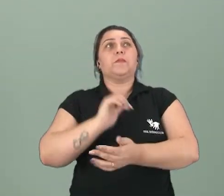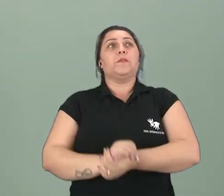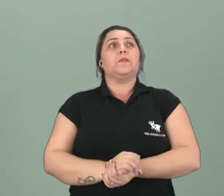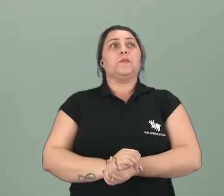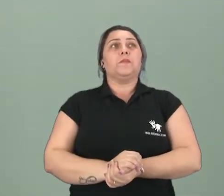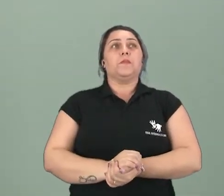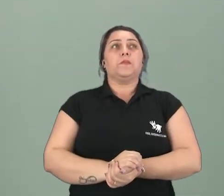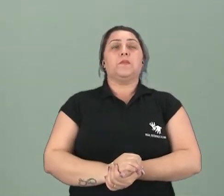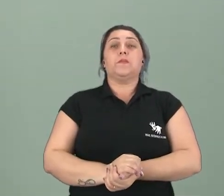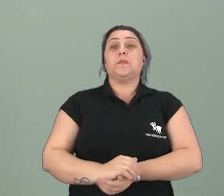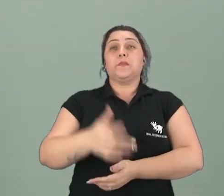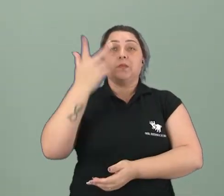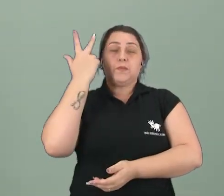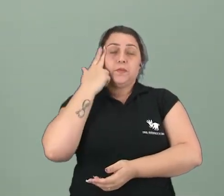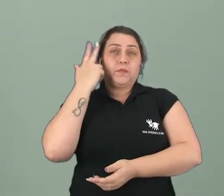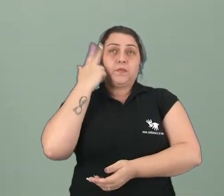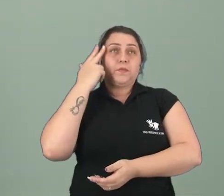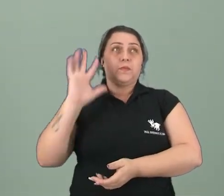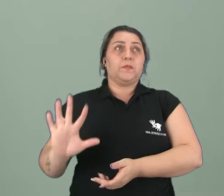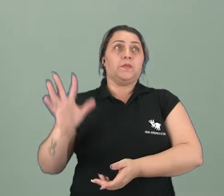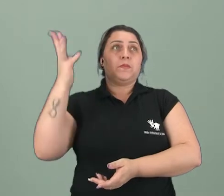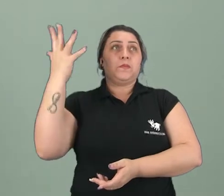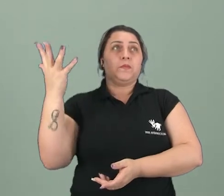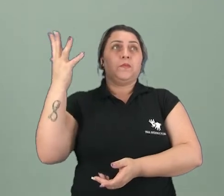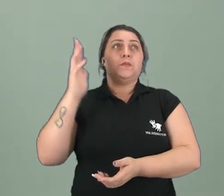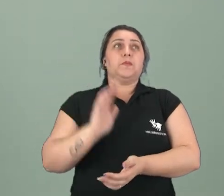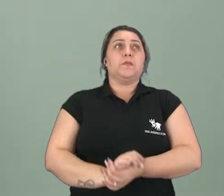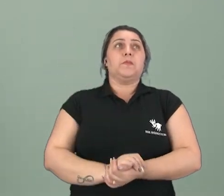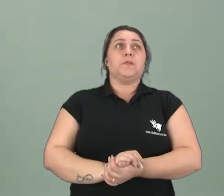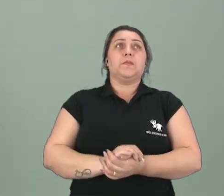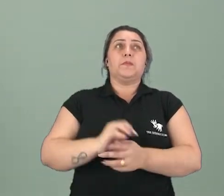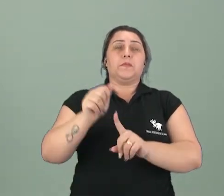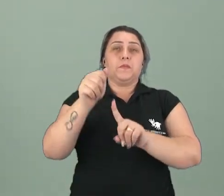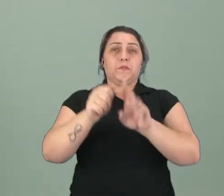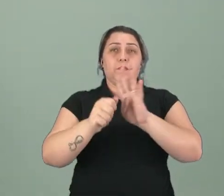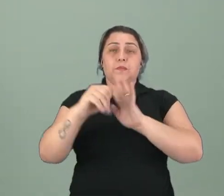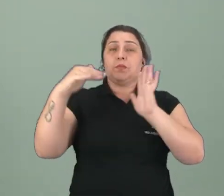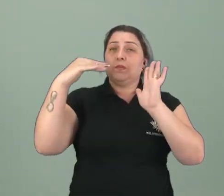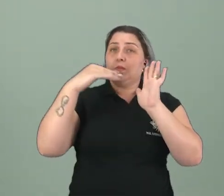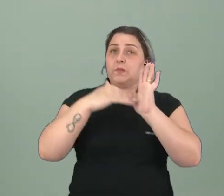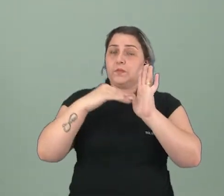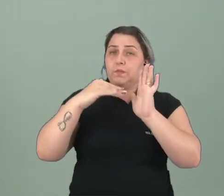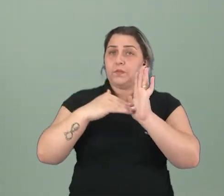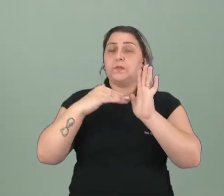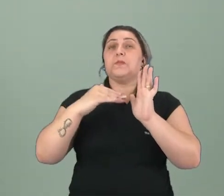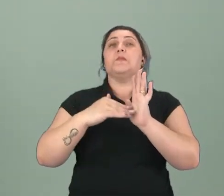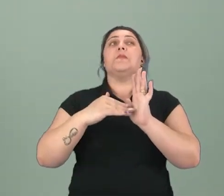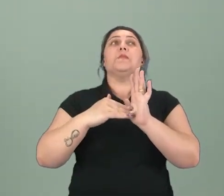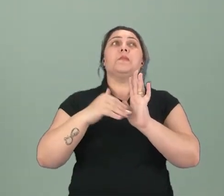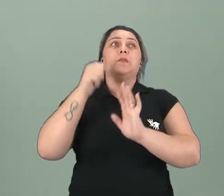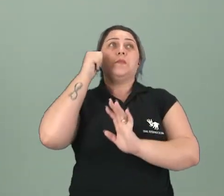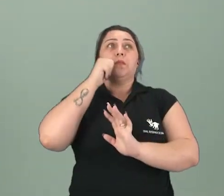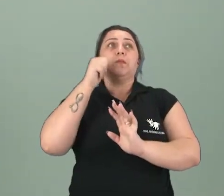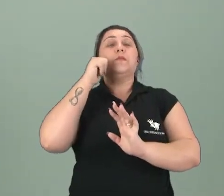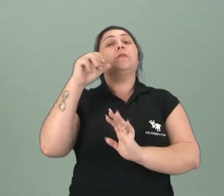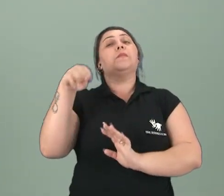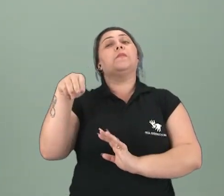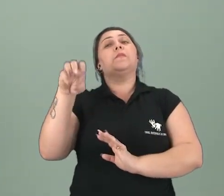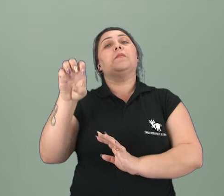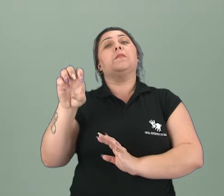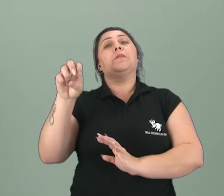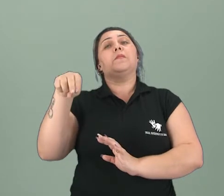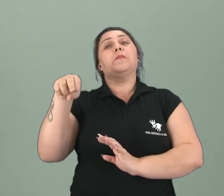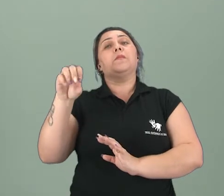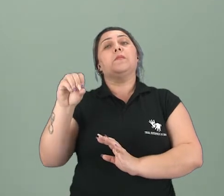e totalmente natural. Vai acontecer todos os meses até que a mulher chegue lá à fase da menopausa, que é quando